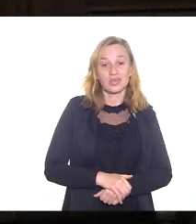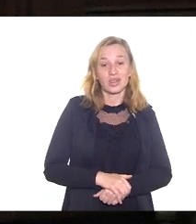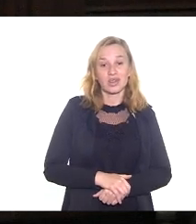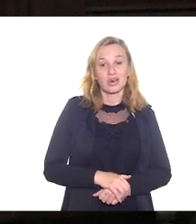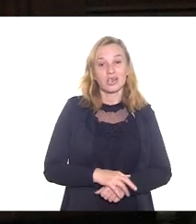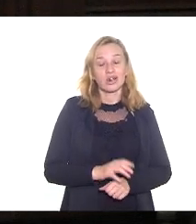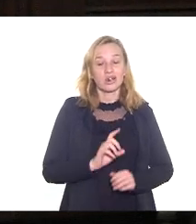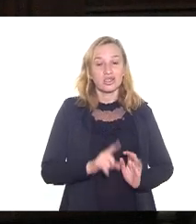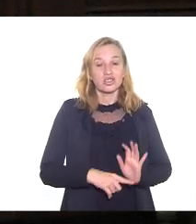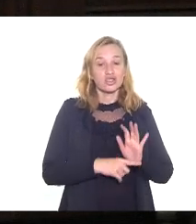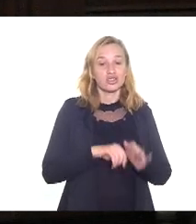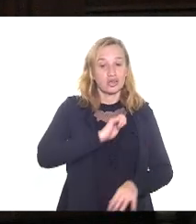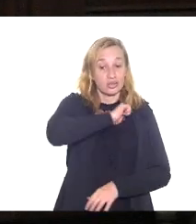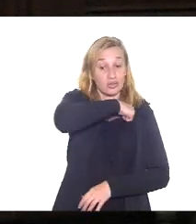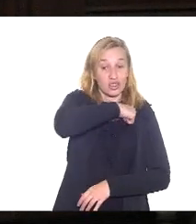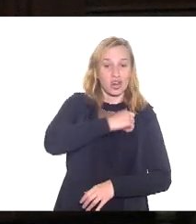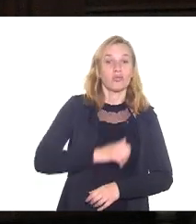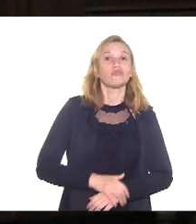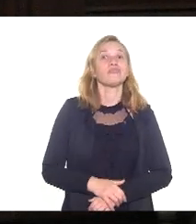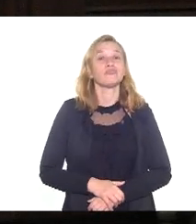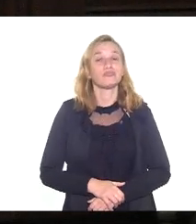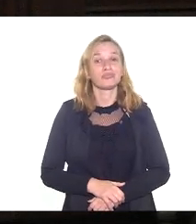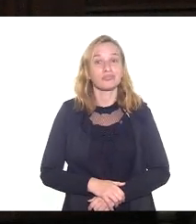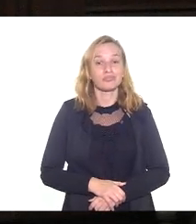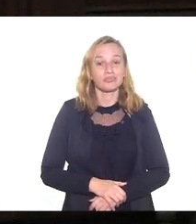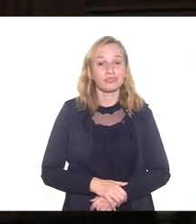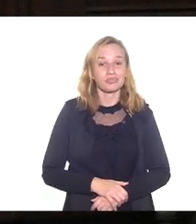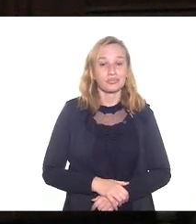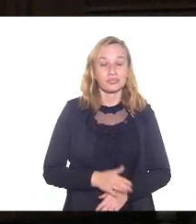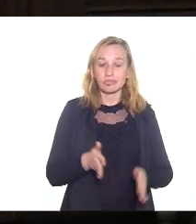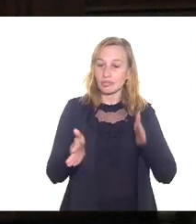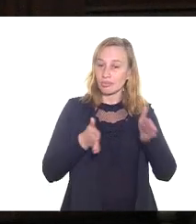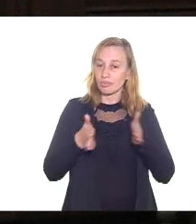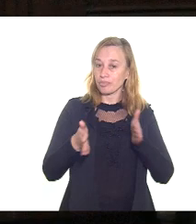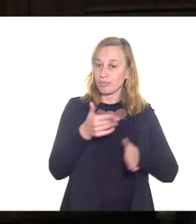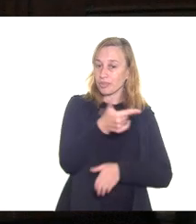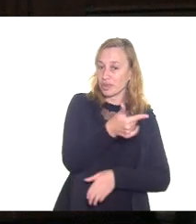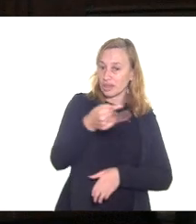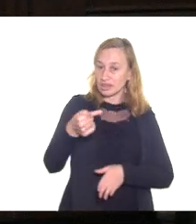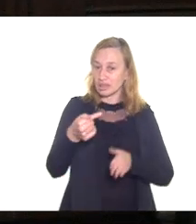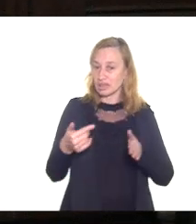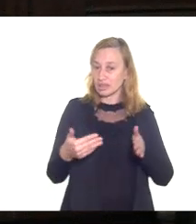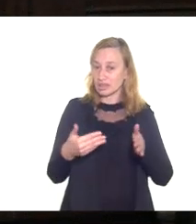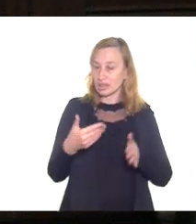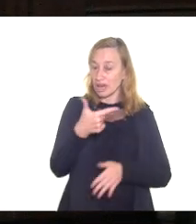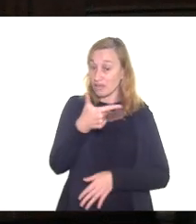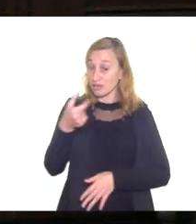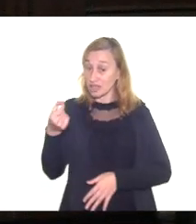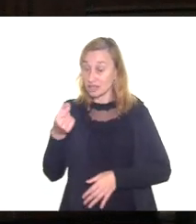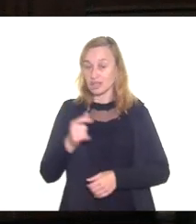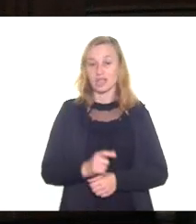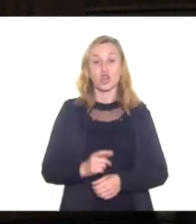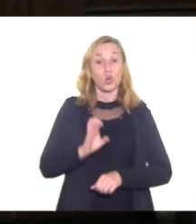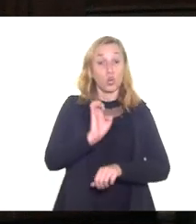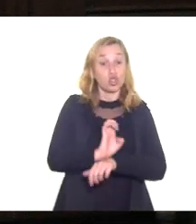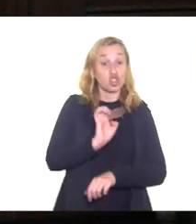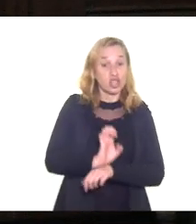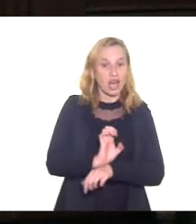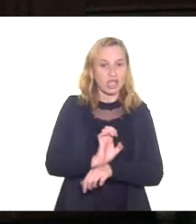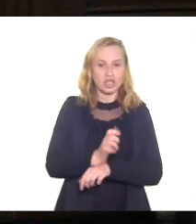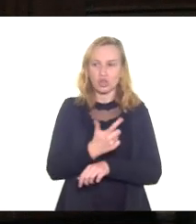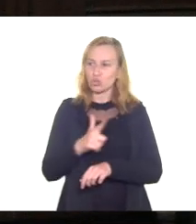regime de recuperação fiscal. No período de 17 a 20, o Estado não